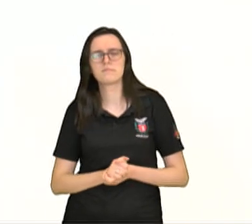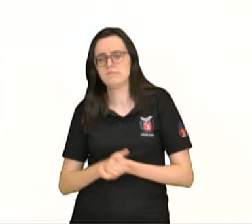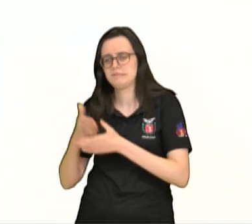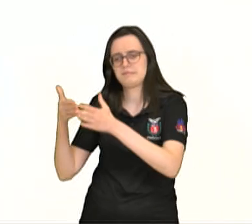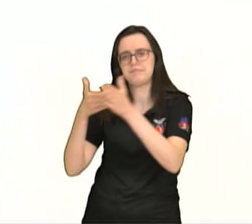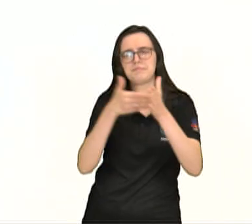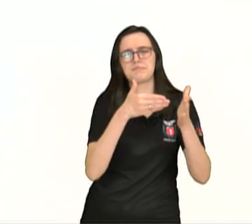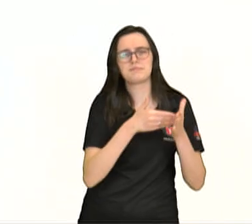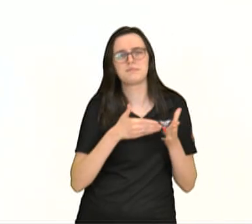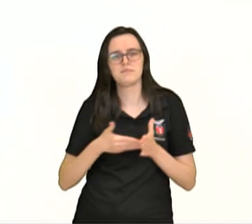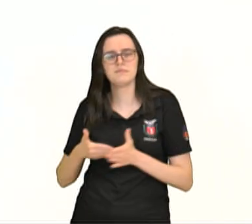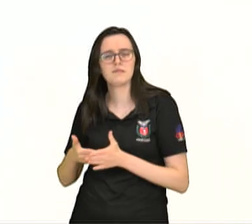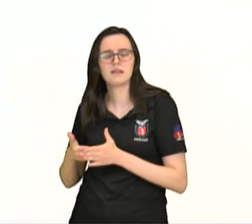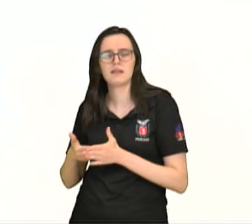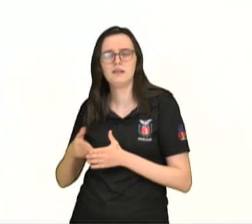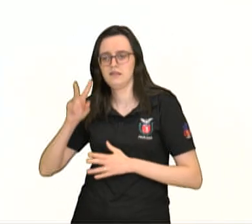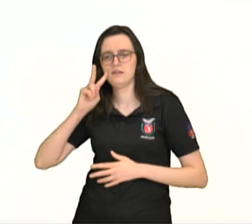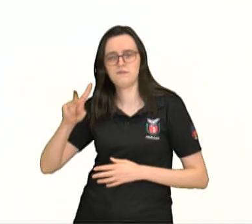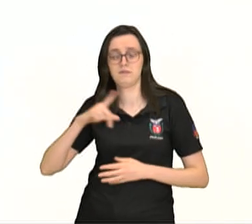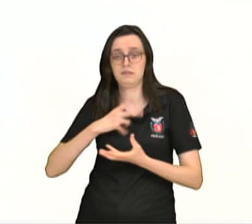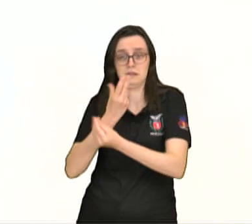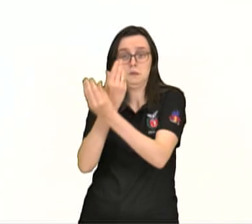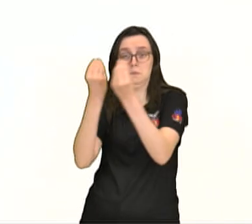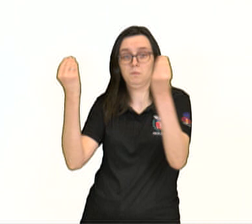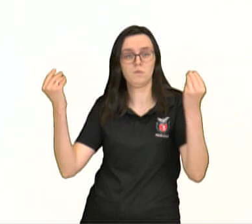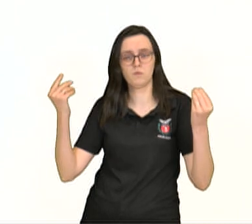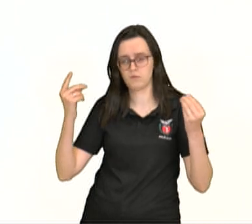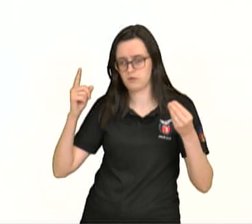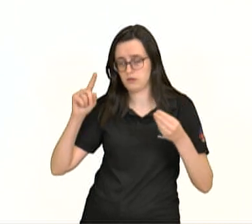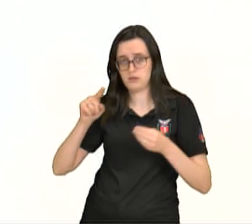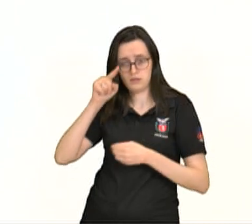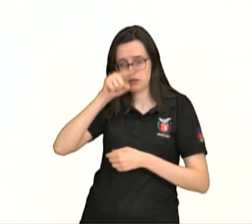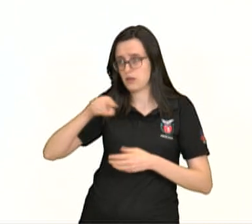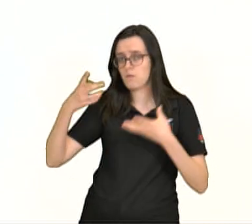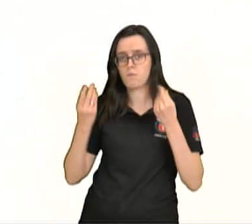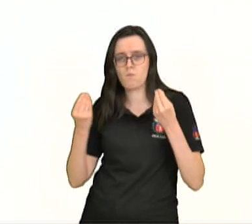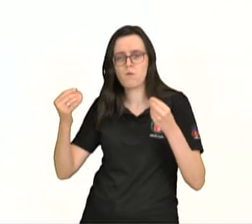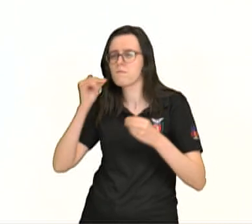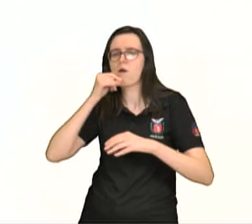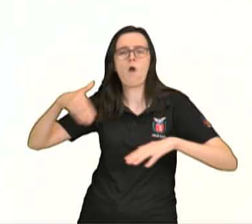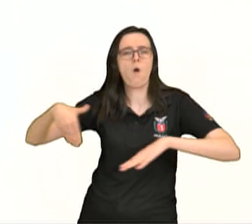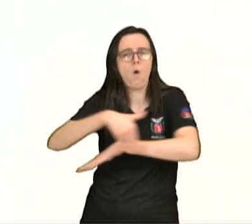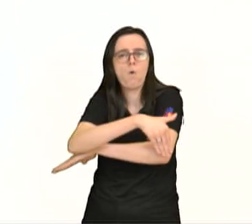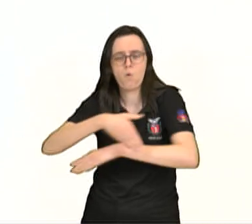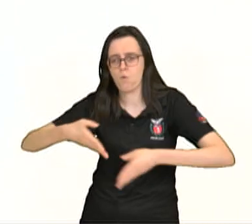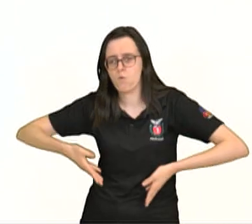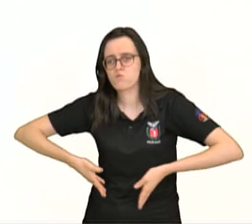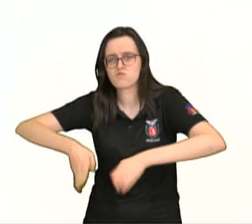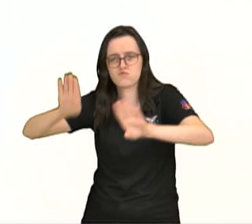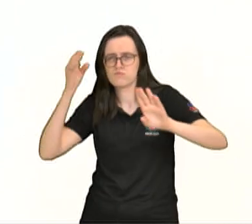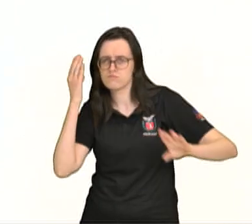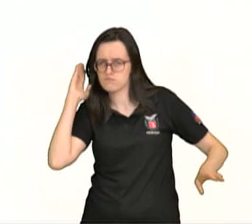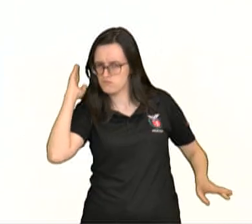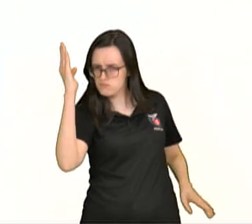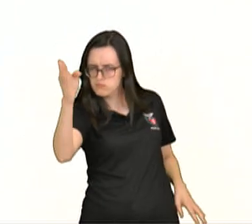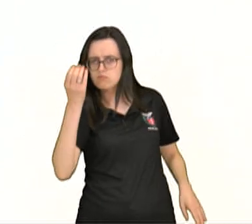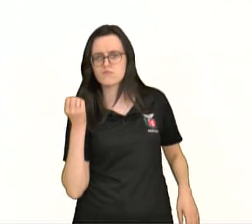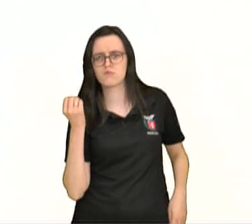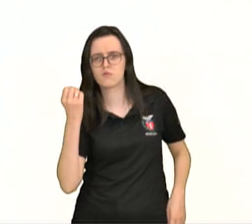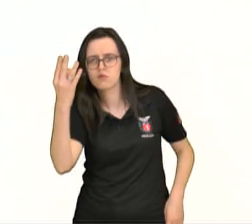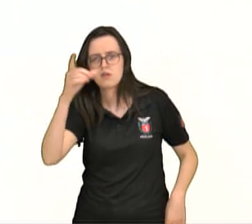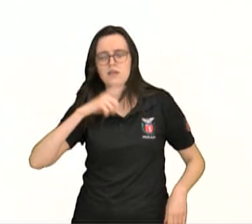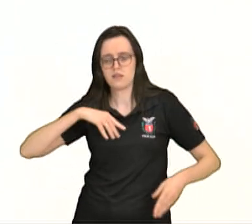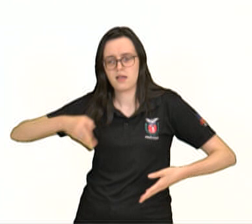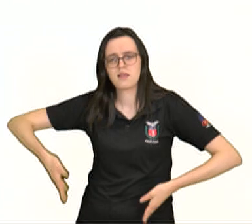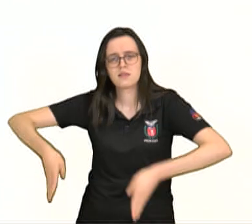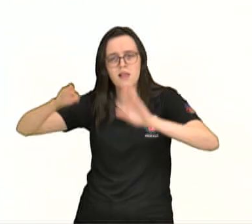Obstáculos artificiais, olha quantos tem. Então, uma variedade de obstáculos, rodovia, rua, estrada que passa trator,